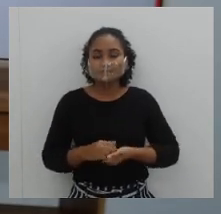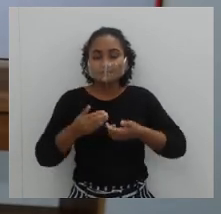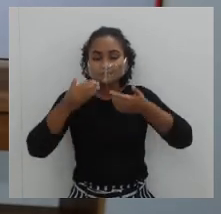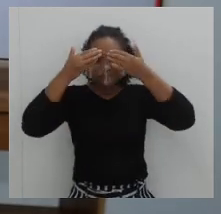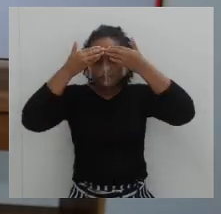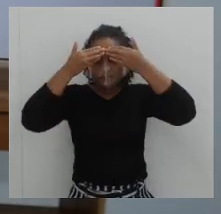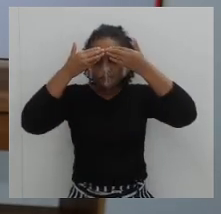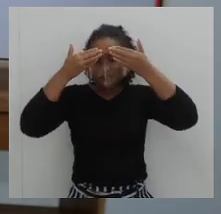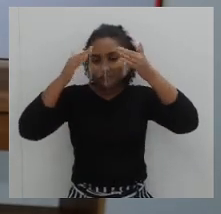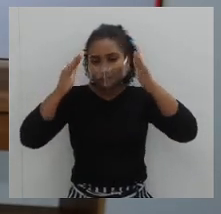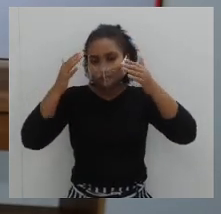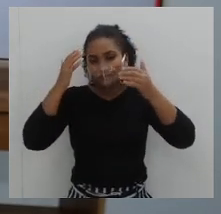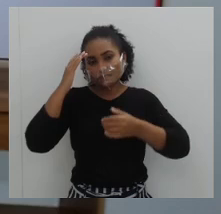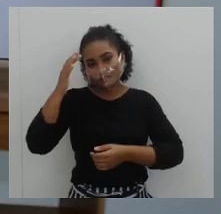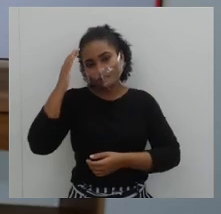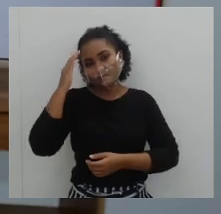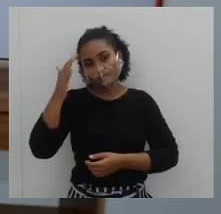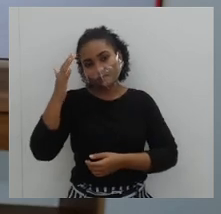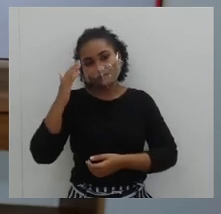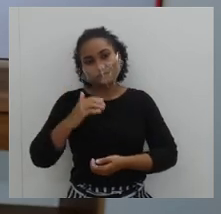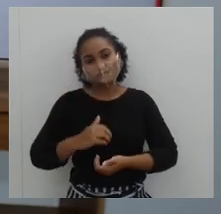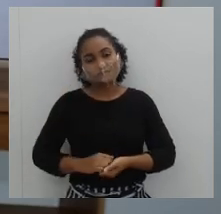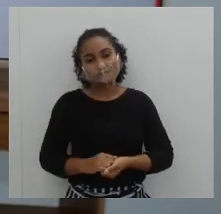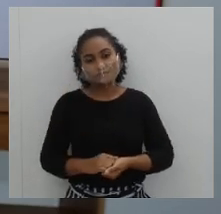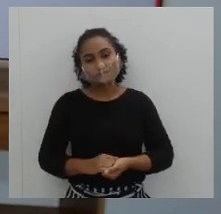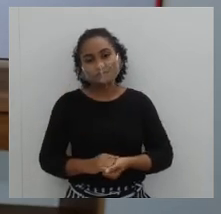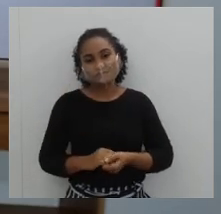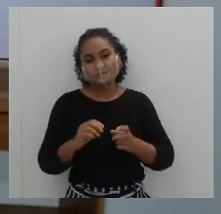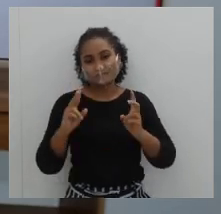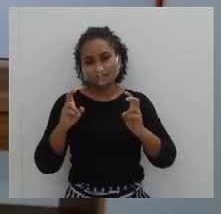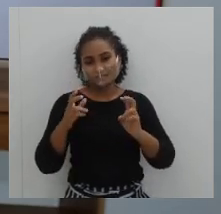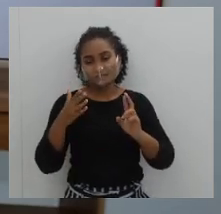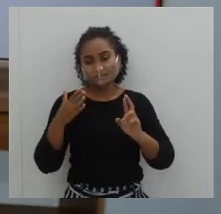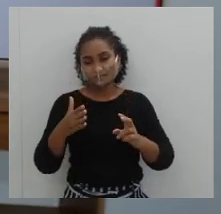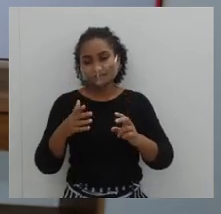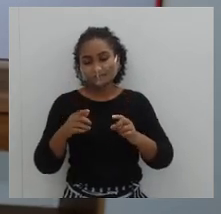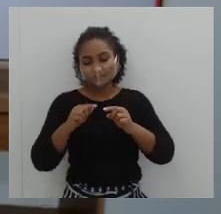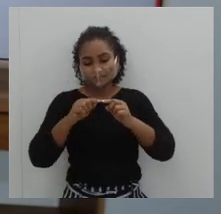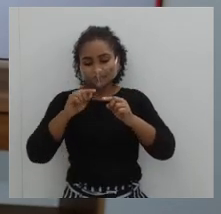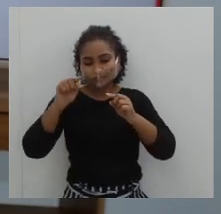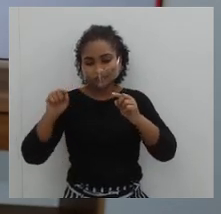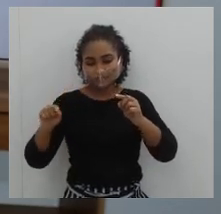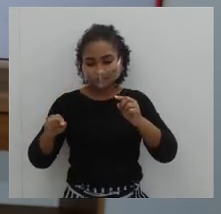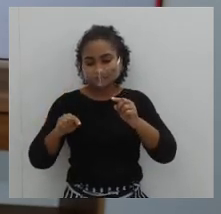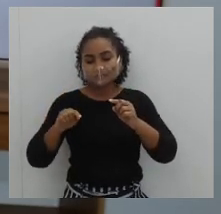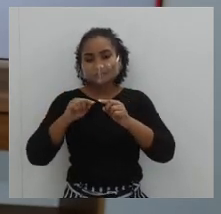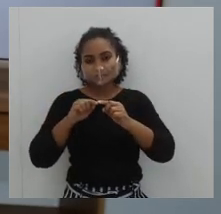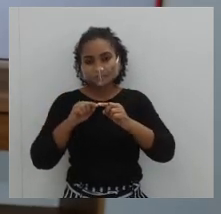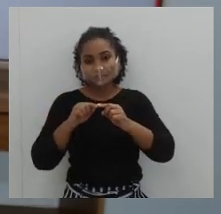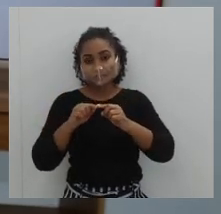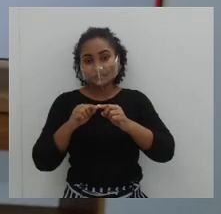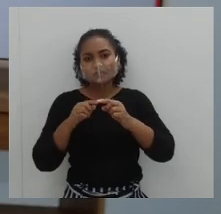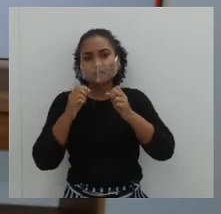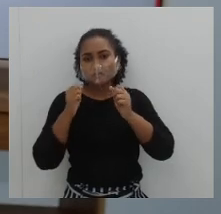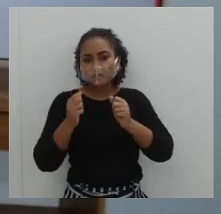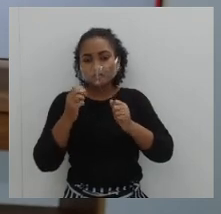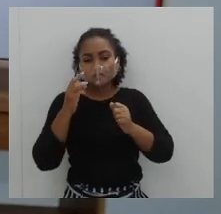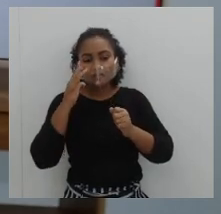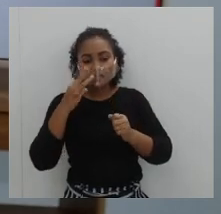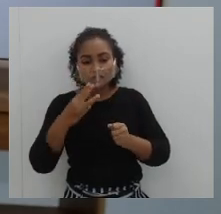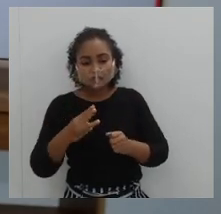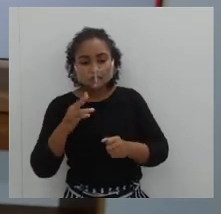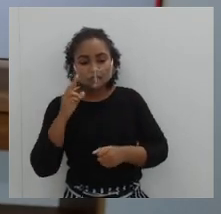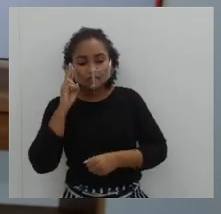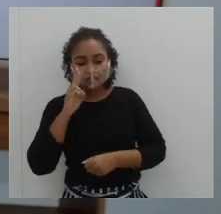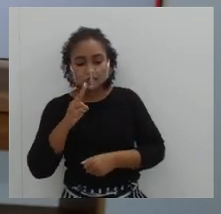desmistificar essa teoria dos poliedros, que são figuras geométricas tridimensionais e